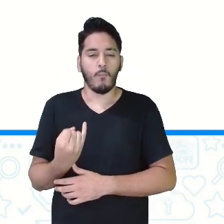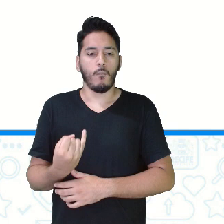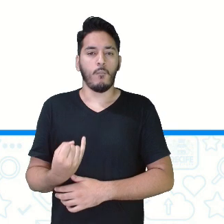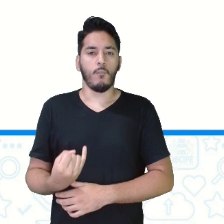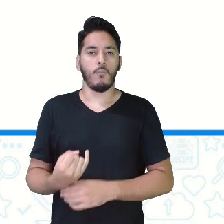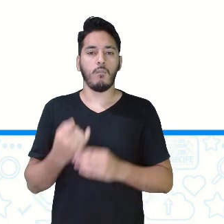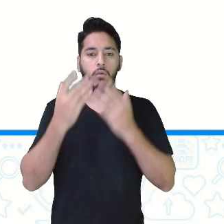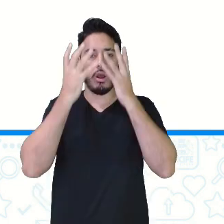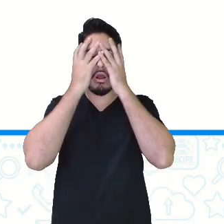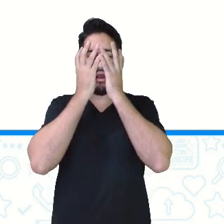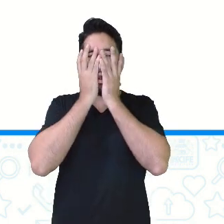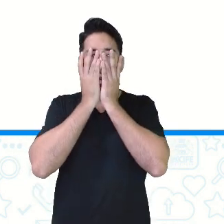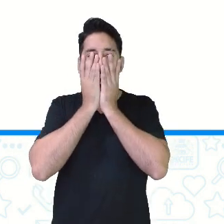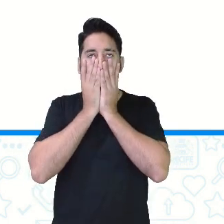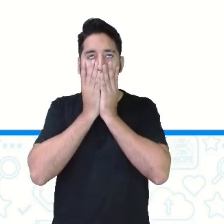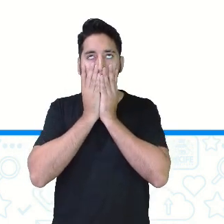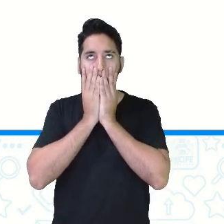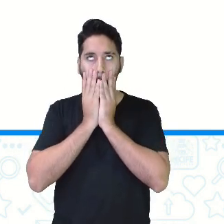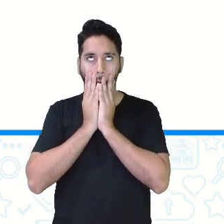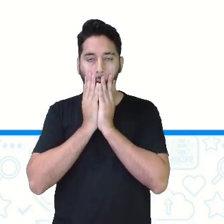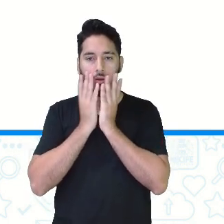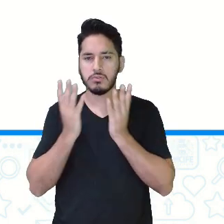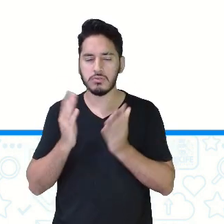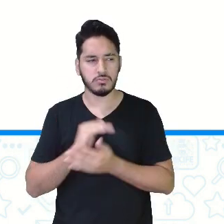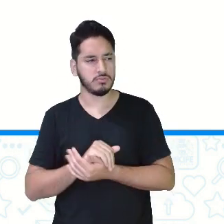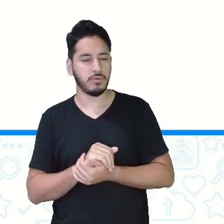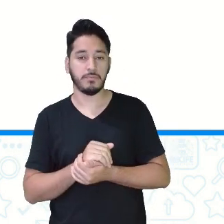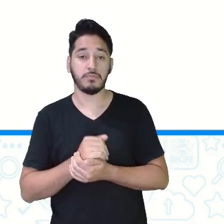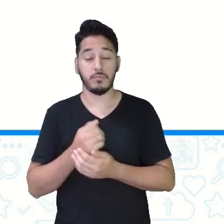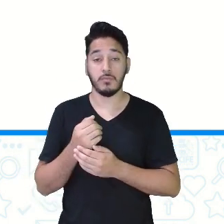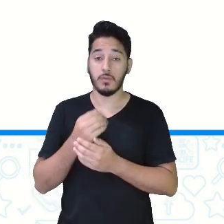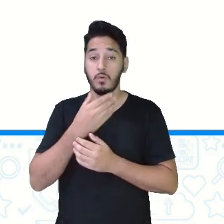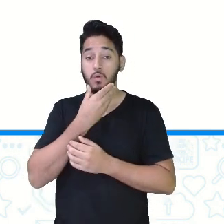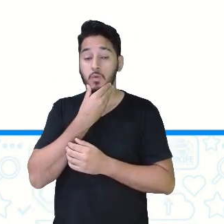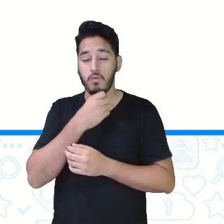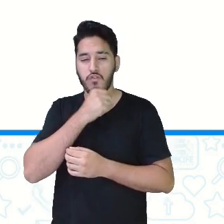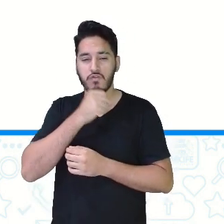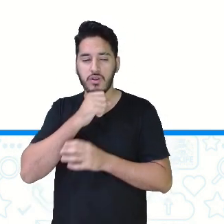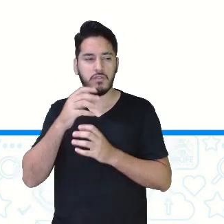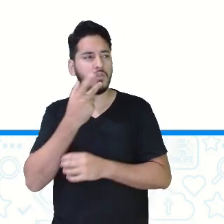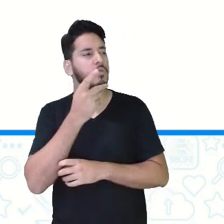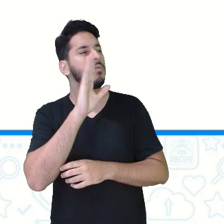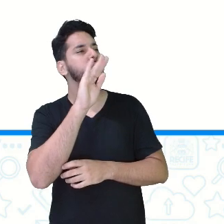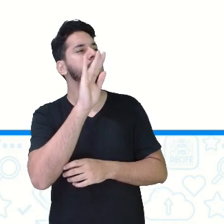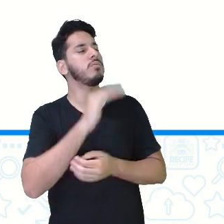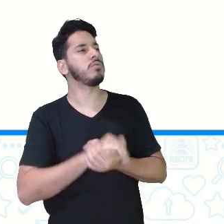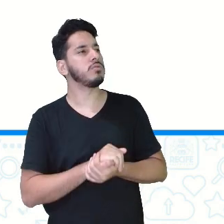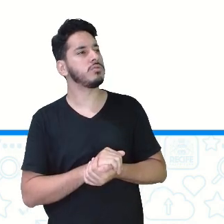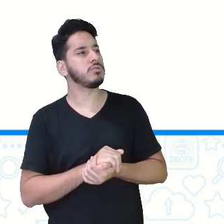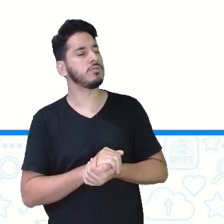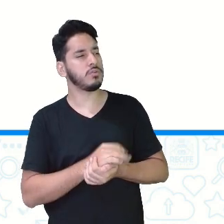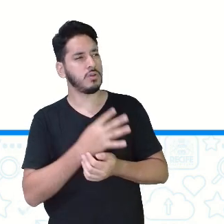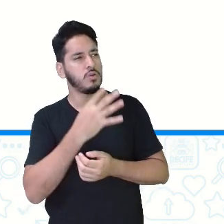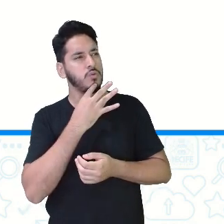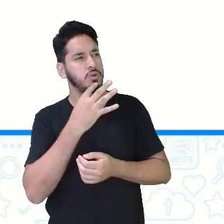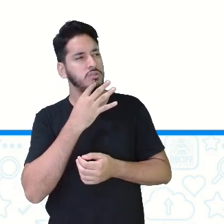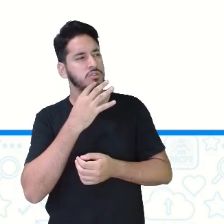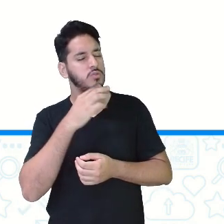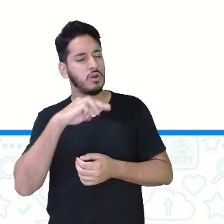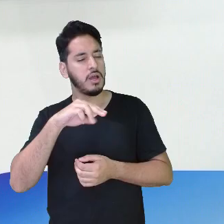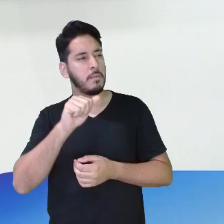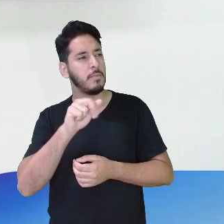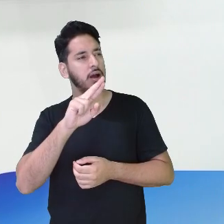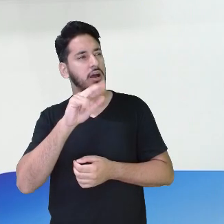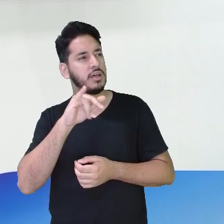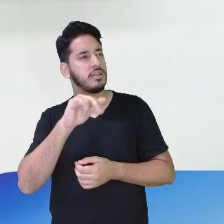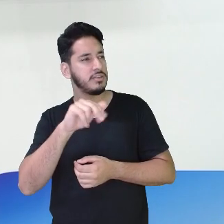uma palidez desconcertante. O velho empregado do hotel lhe disse: moço, conheci uma tal Marina